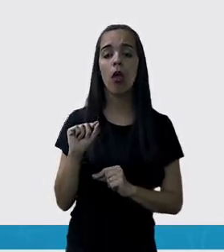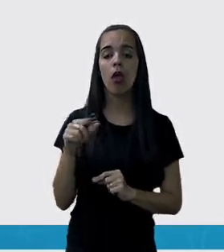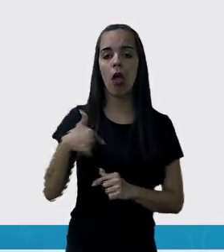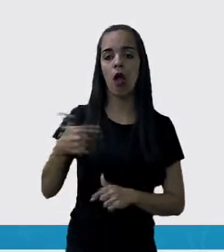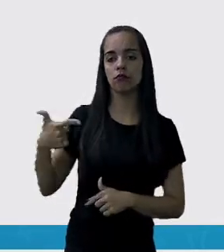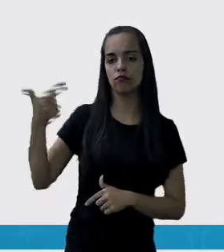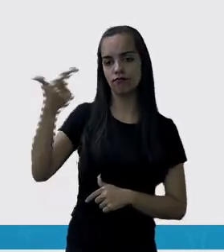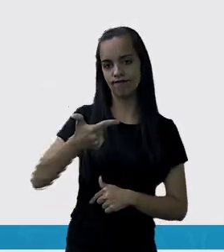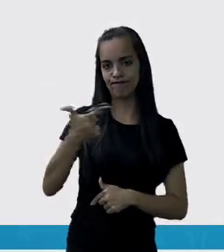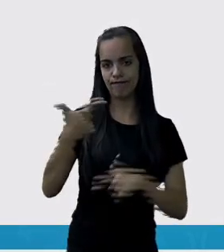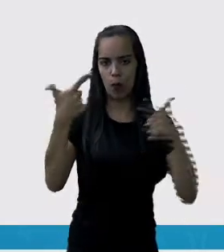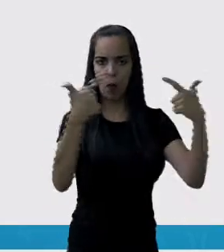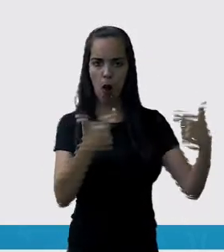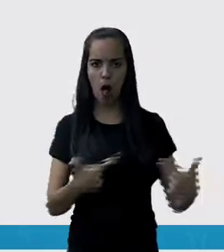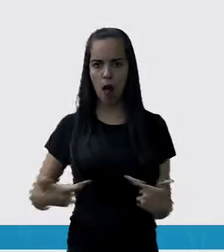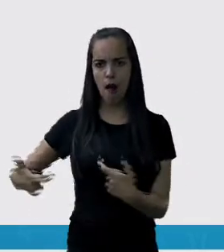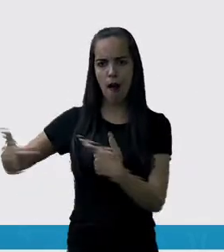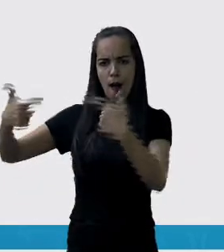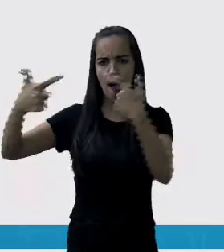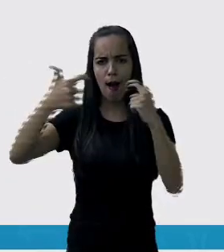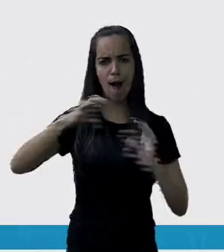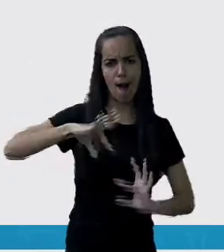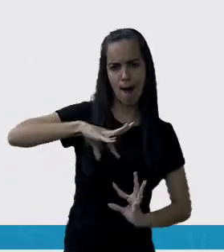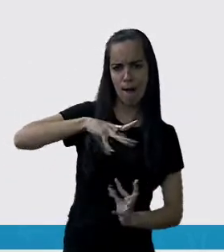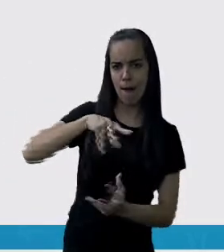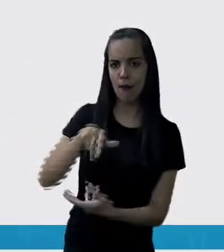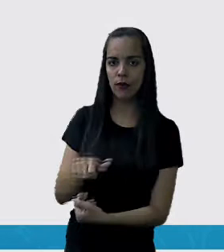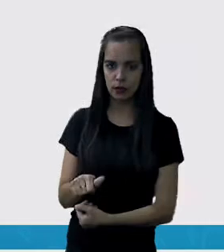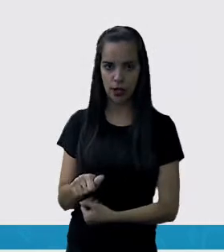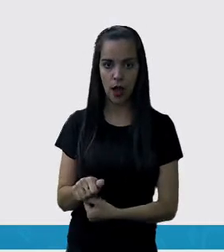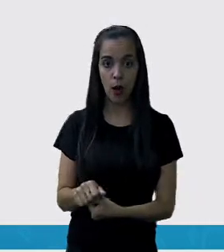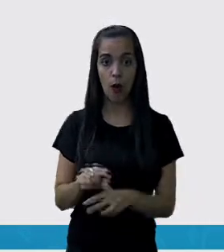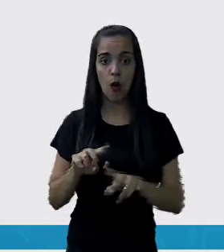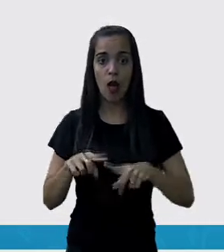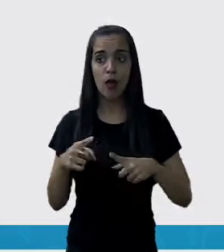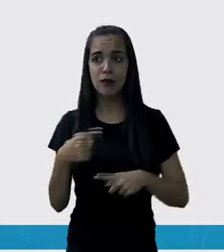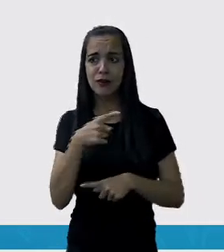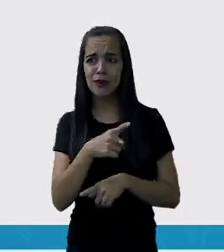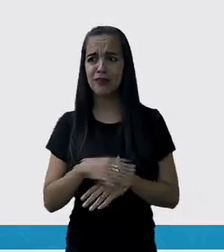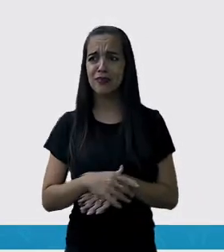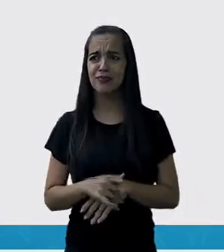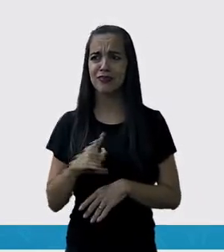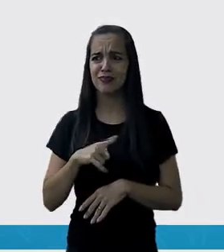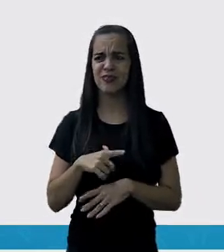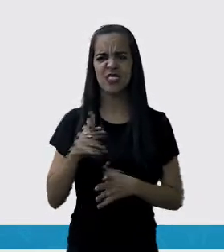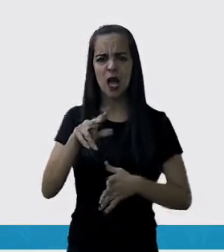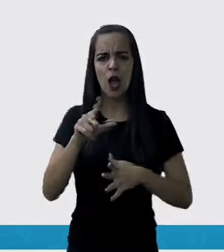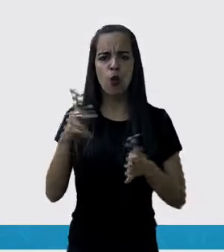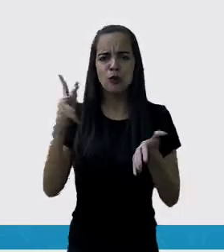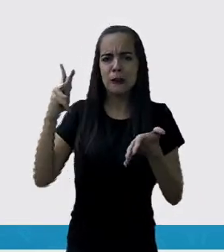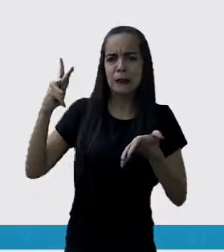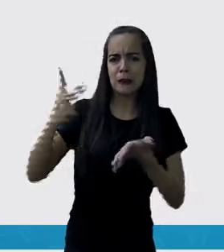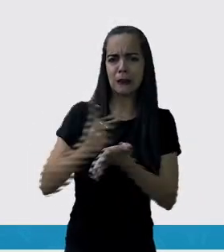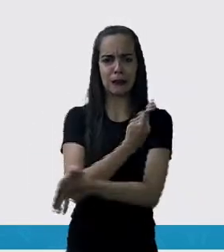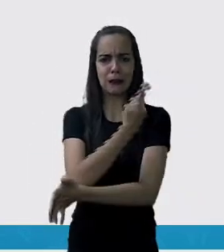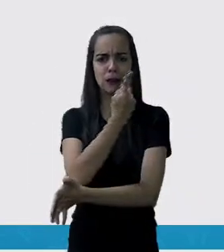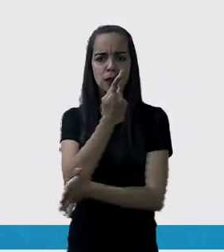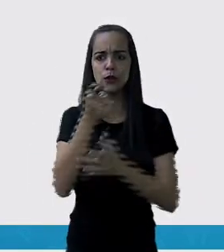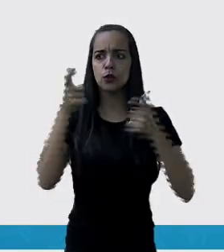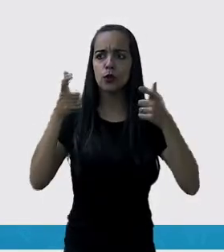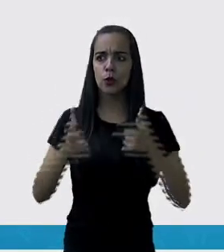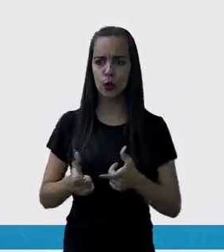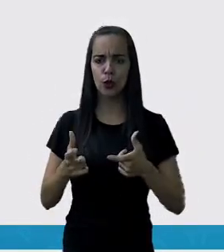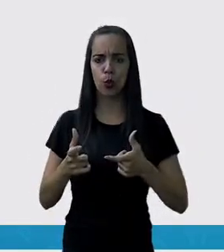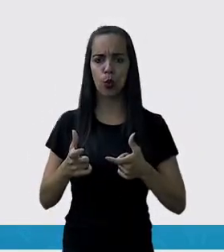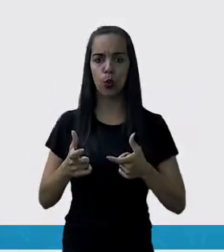Pós-guerra, a Segunda Guerra Mundial. Lembra onde foi o palco da Segunda Guerra Mundial?